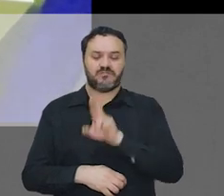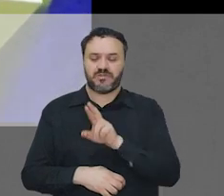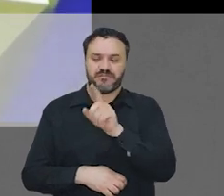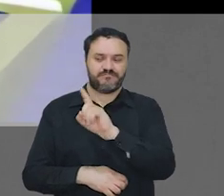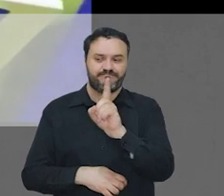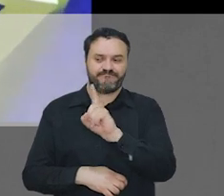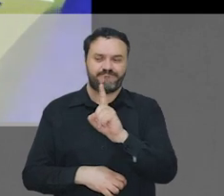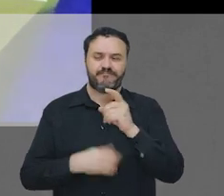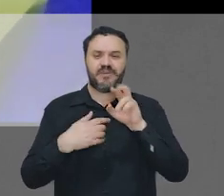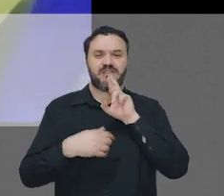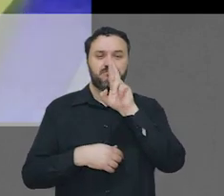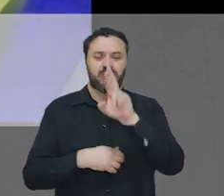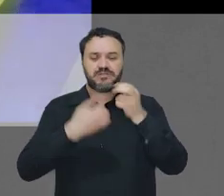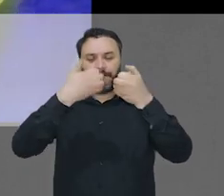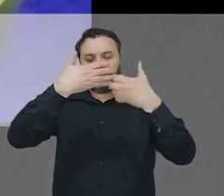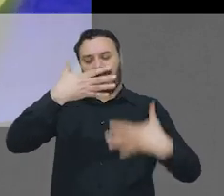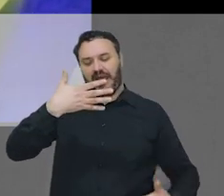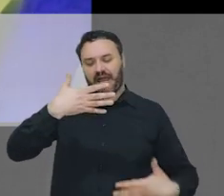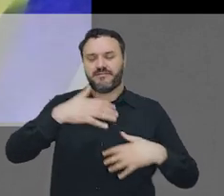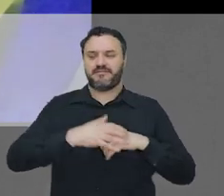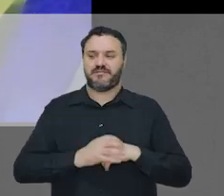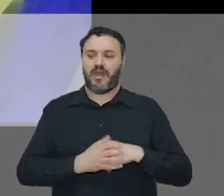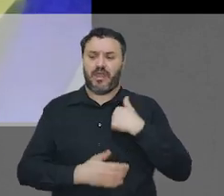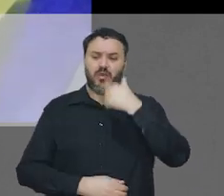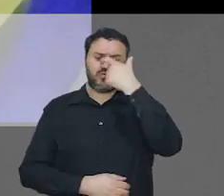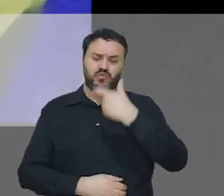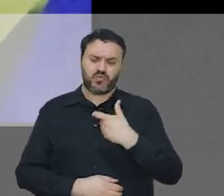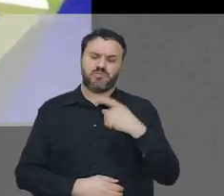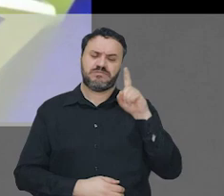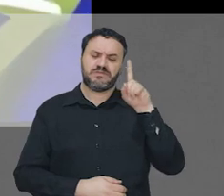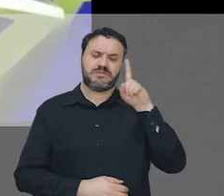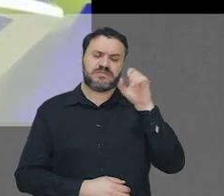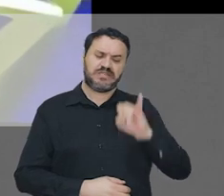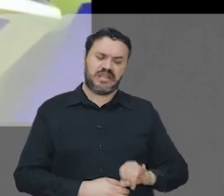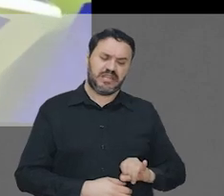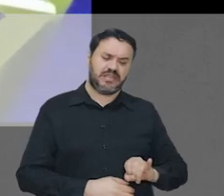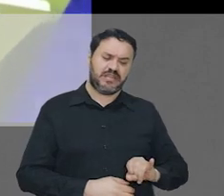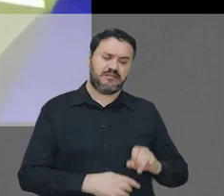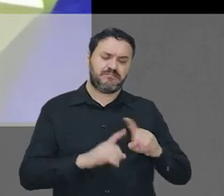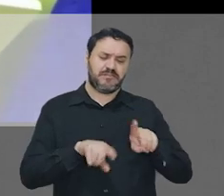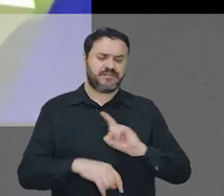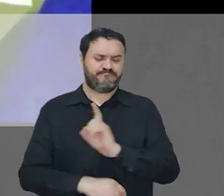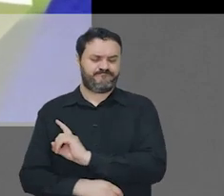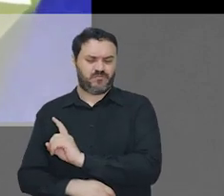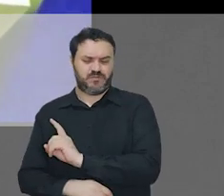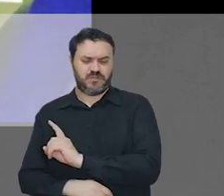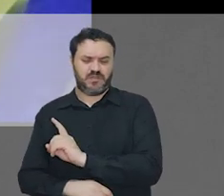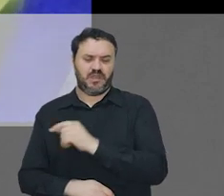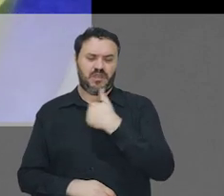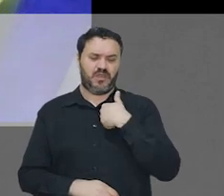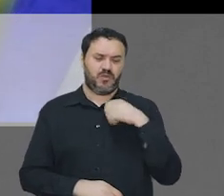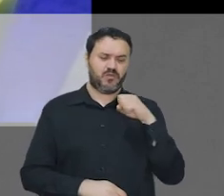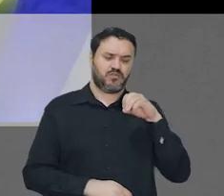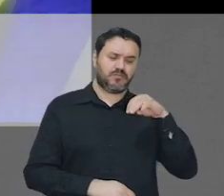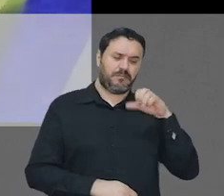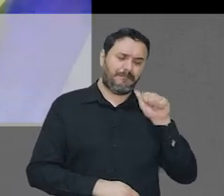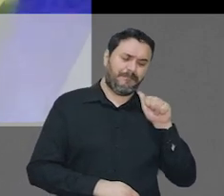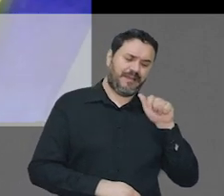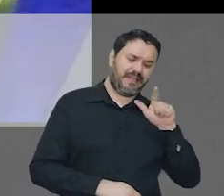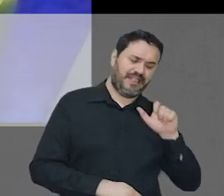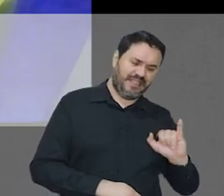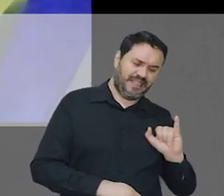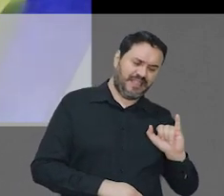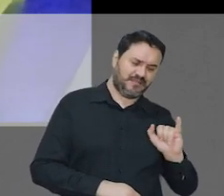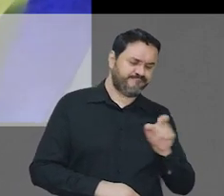100. Sou italiana, mas também não sou. Sou somali, mas também não sou. Um